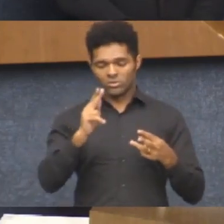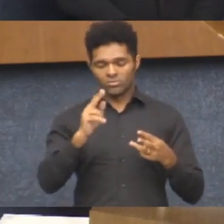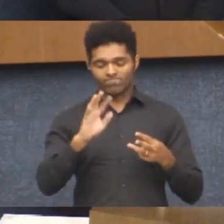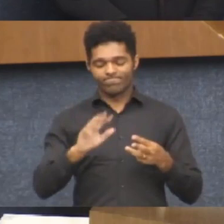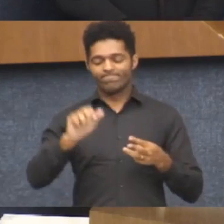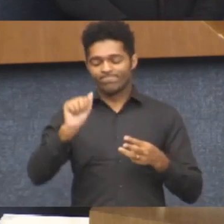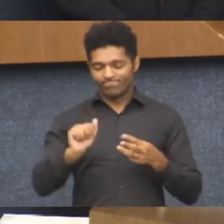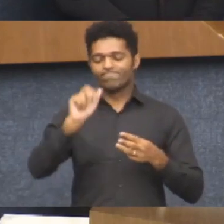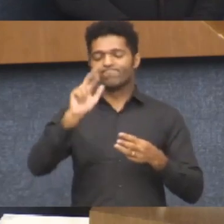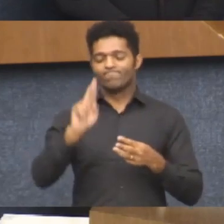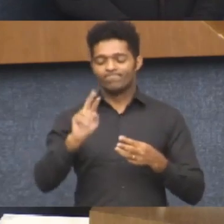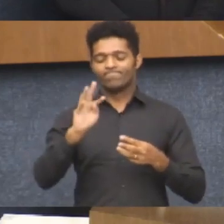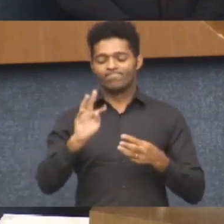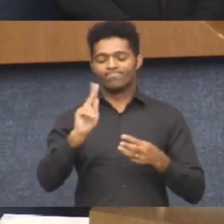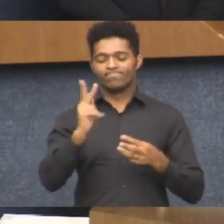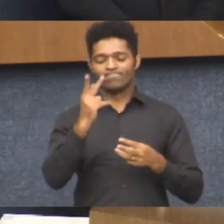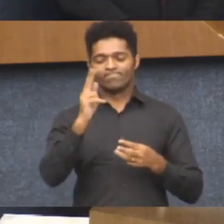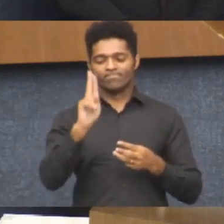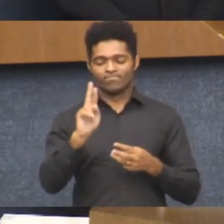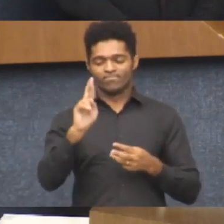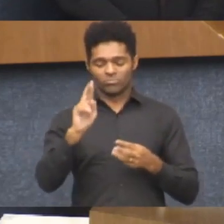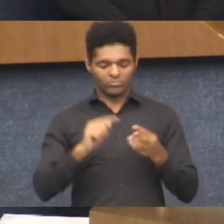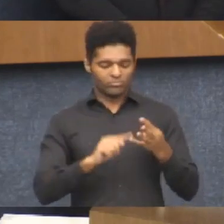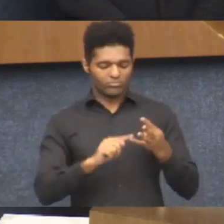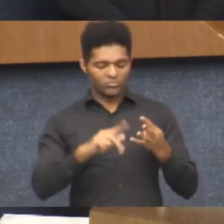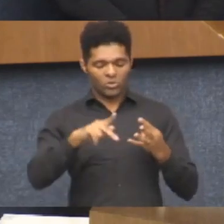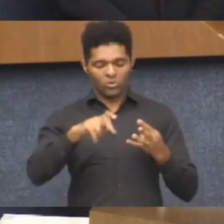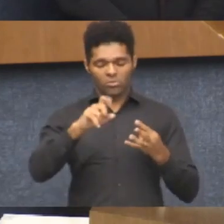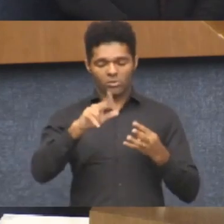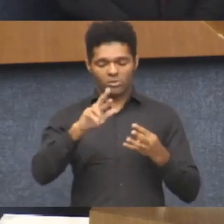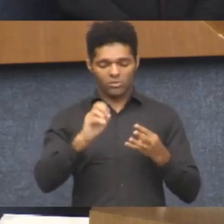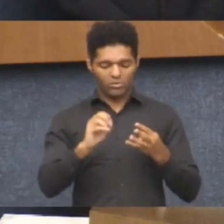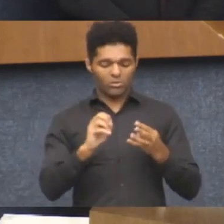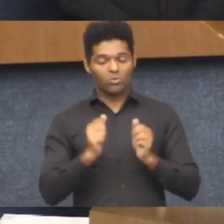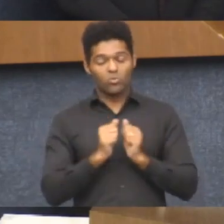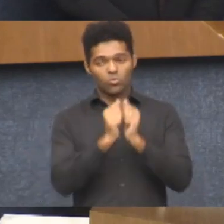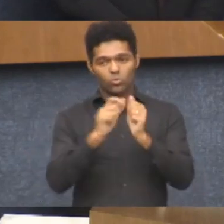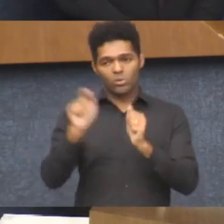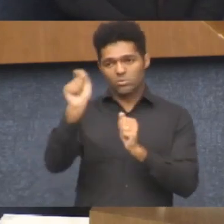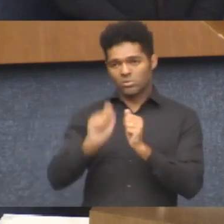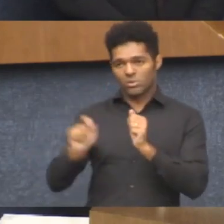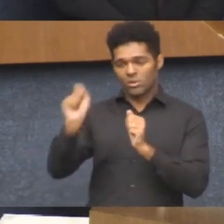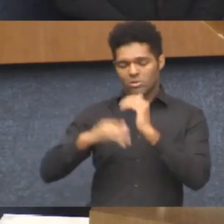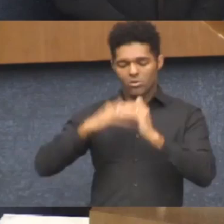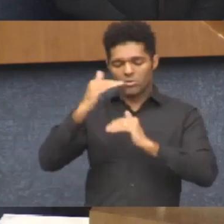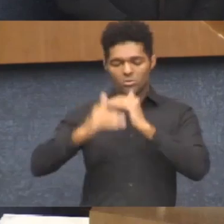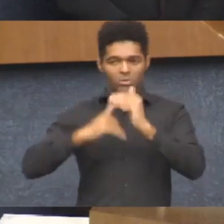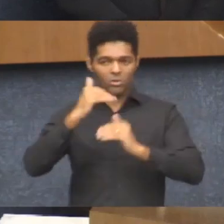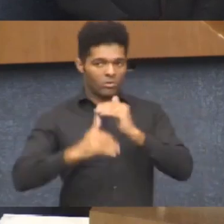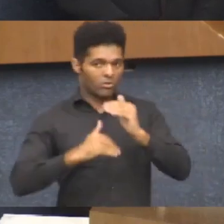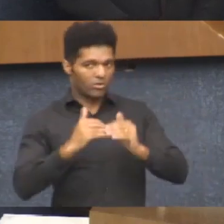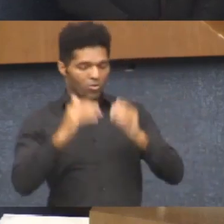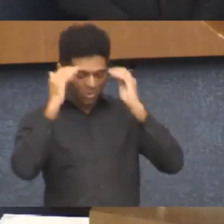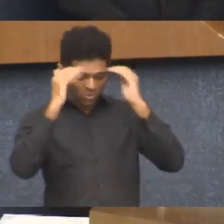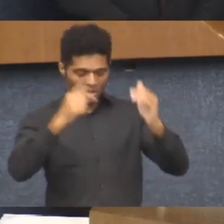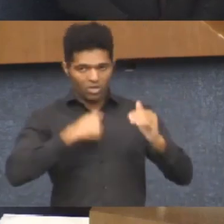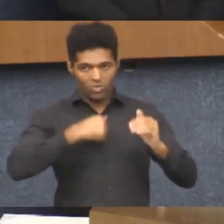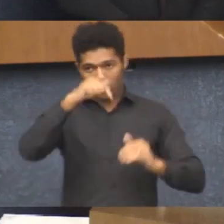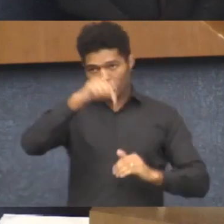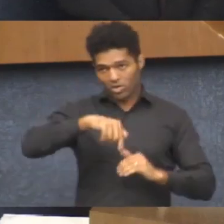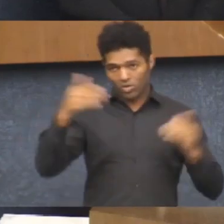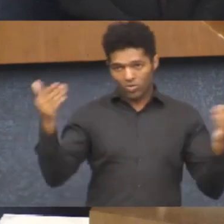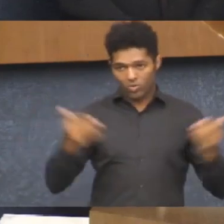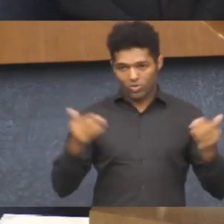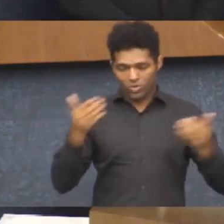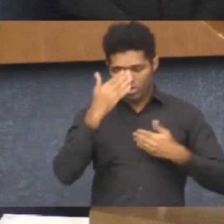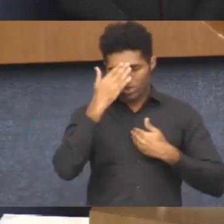a associação. E é uma honra muito grande para mim estar aqui hoje. Queria agradecer bastante o convite. E eu,